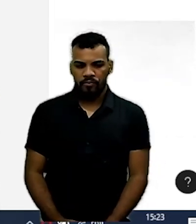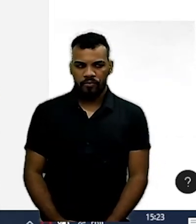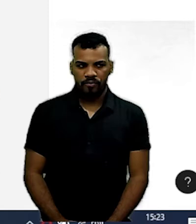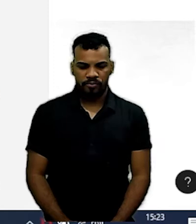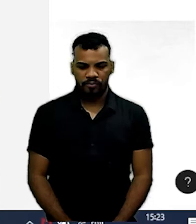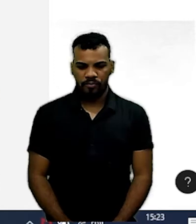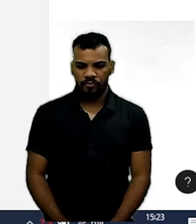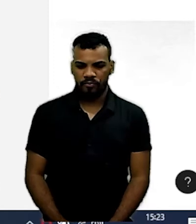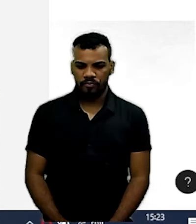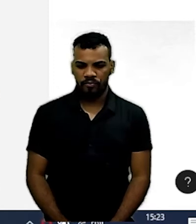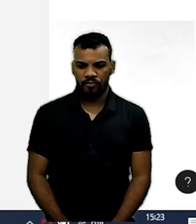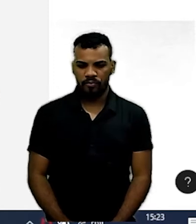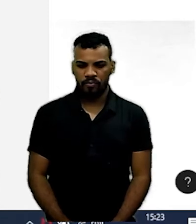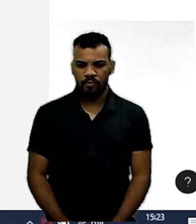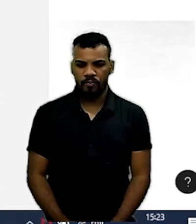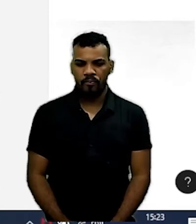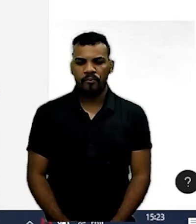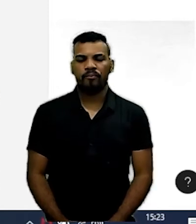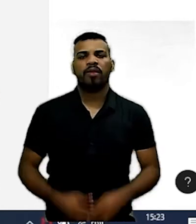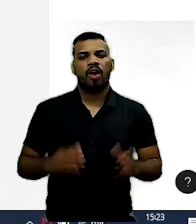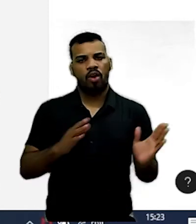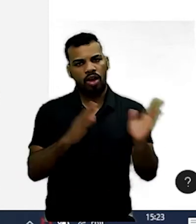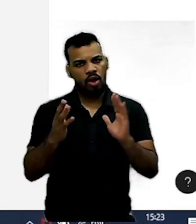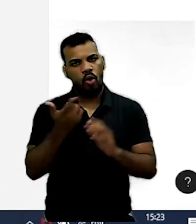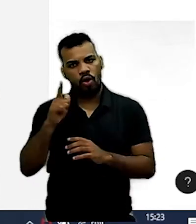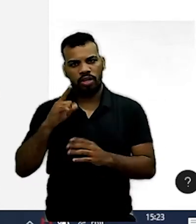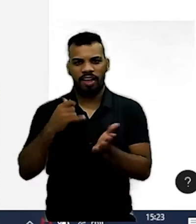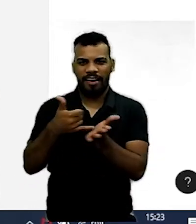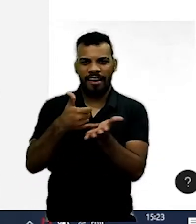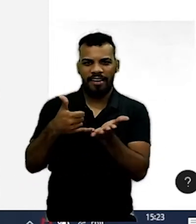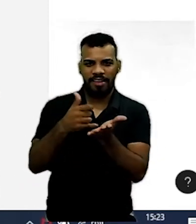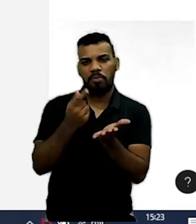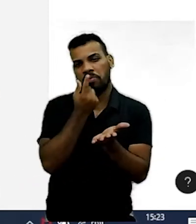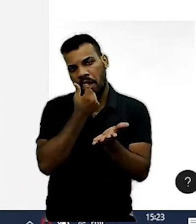Ao lado disso, nós temos a ferramenta caneta e lápis.